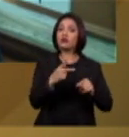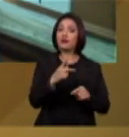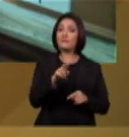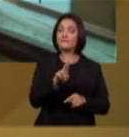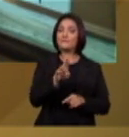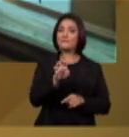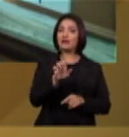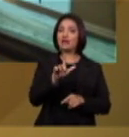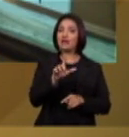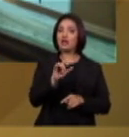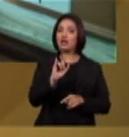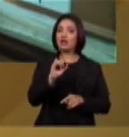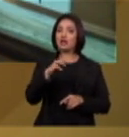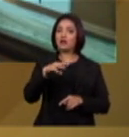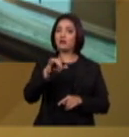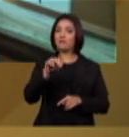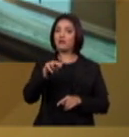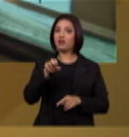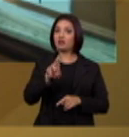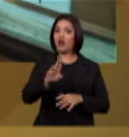preliminar. A preliminar